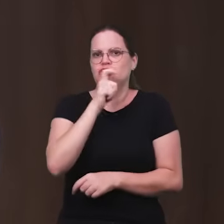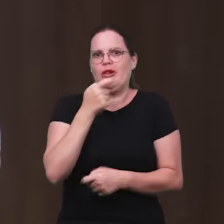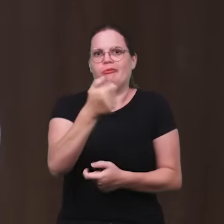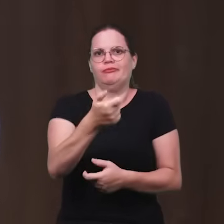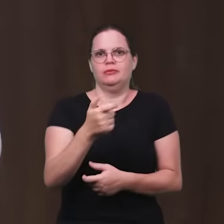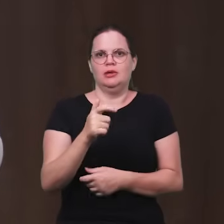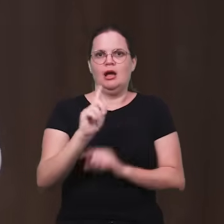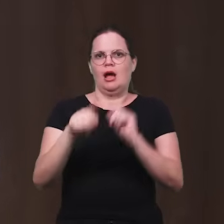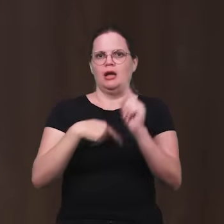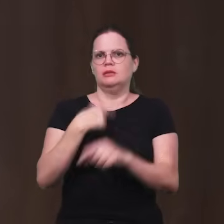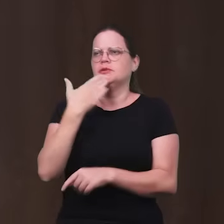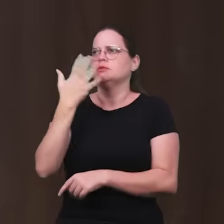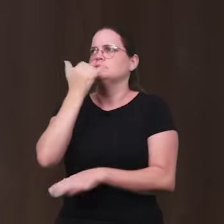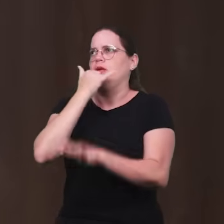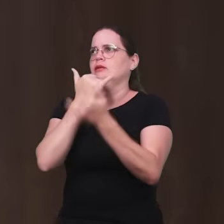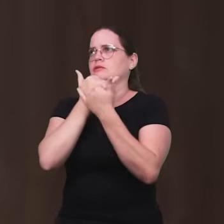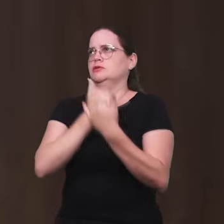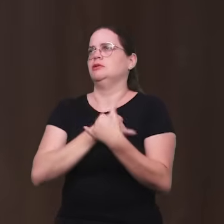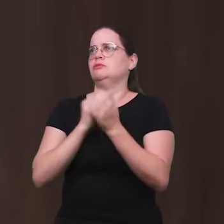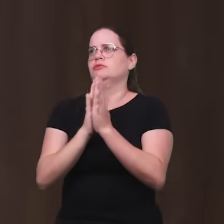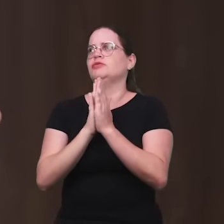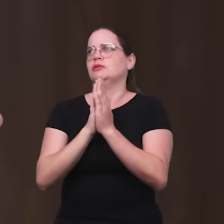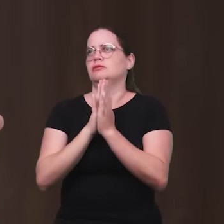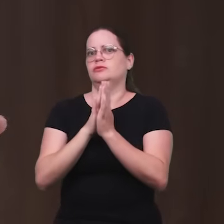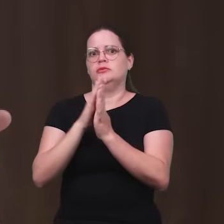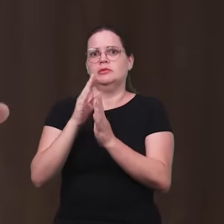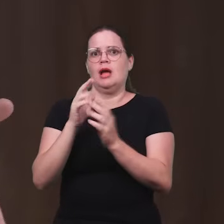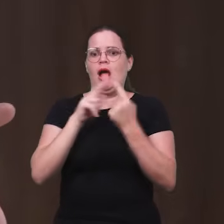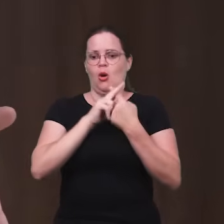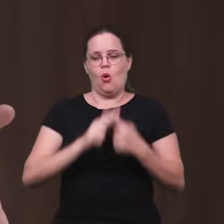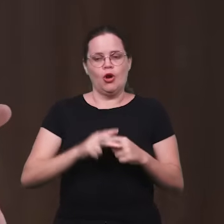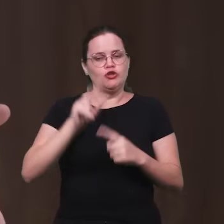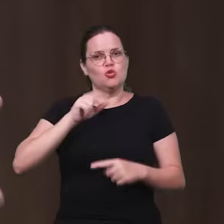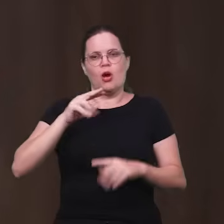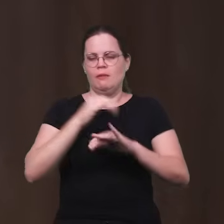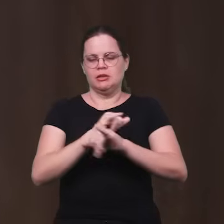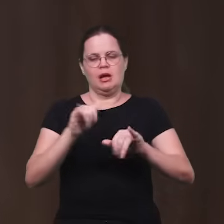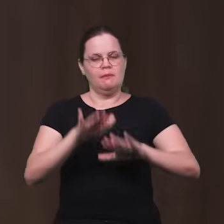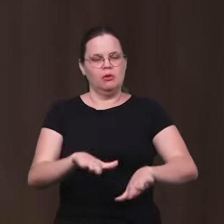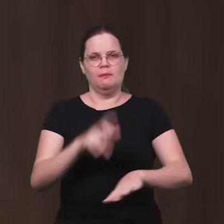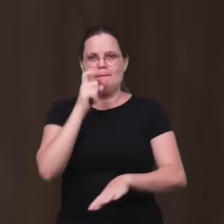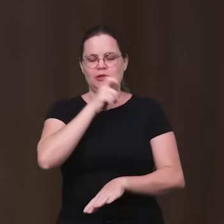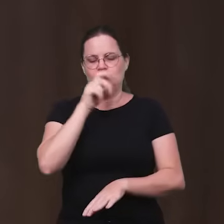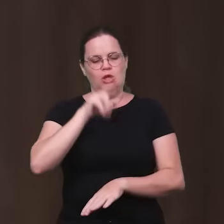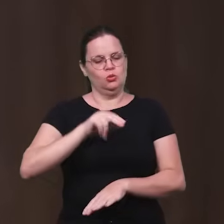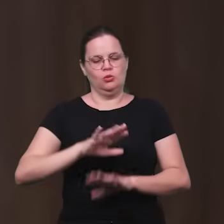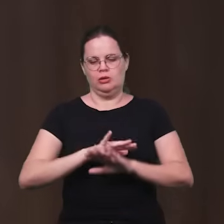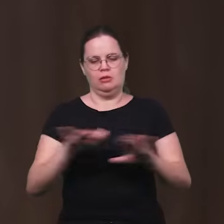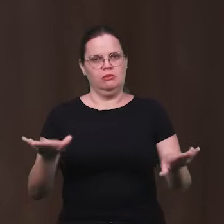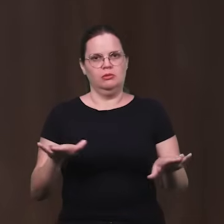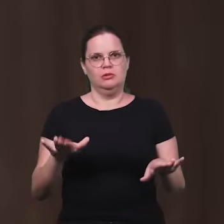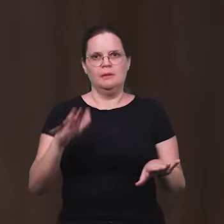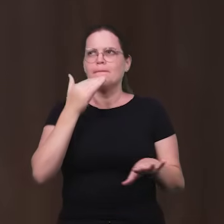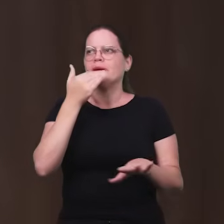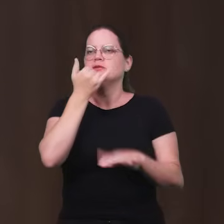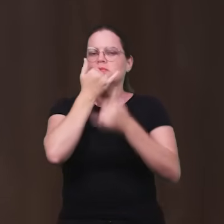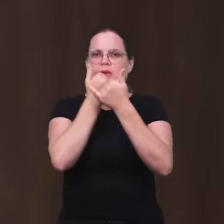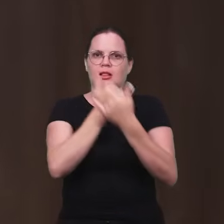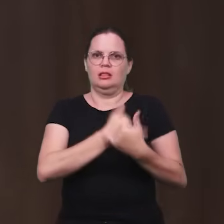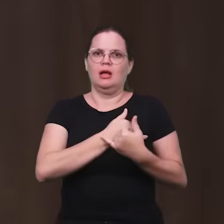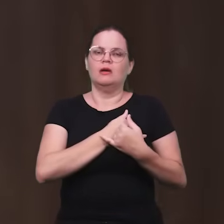pedir perdão ao Senhor e vai até mesmo tentar reparar aquilo, porque é possível reparar trazendo a verdade